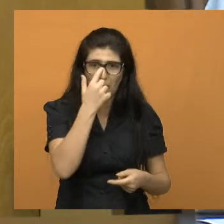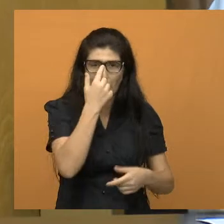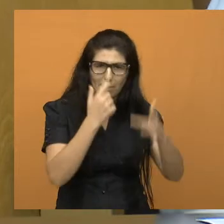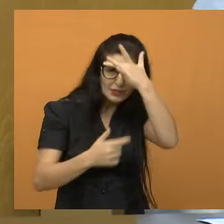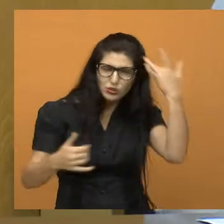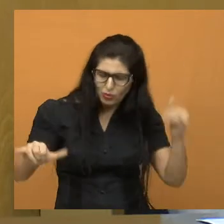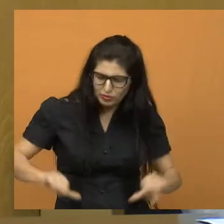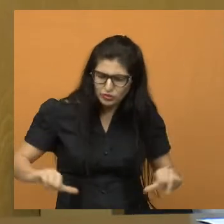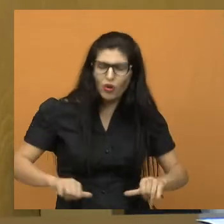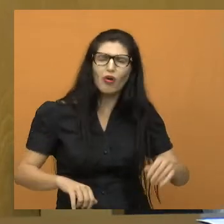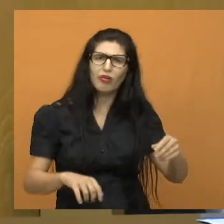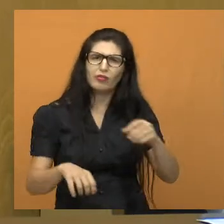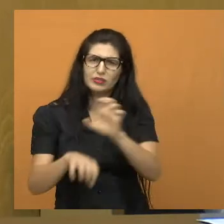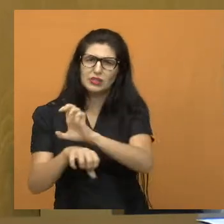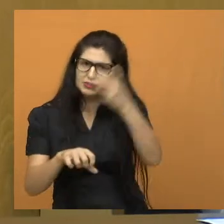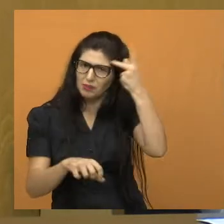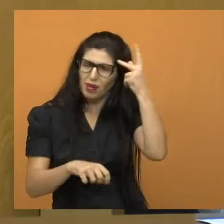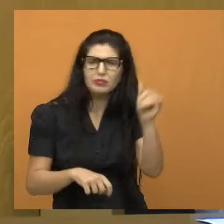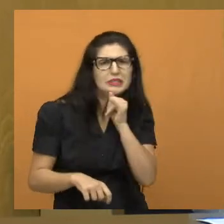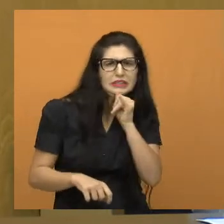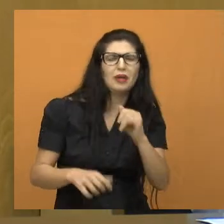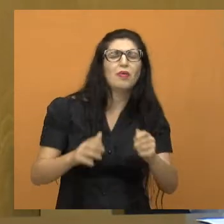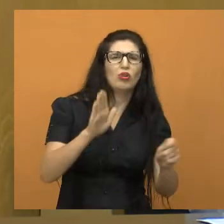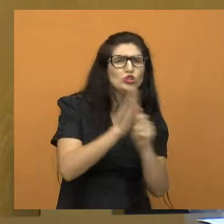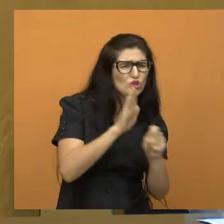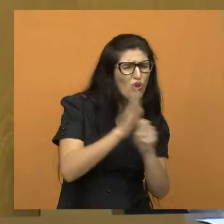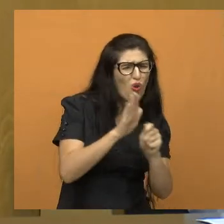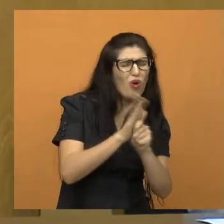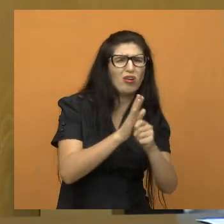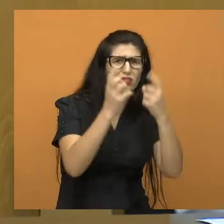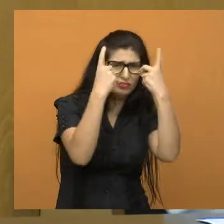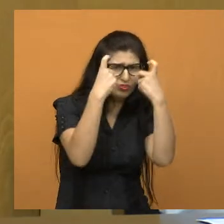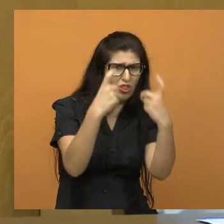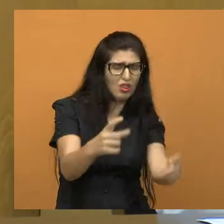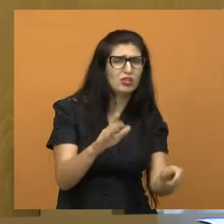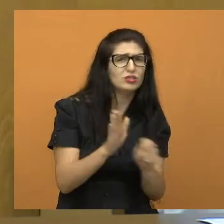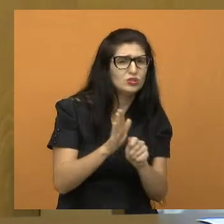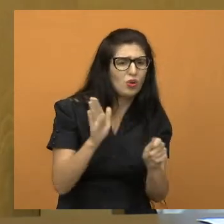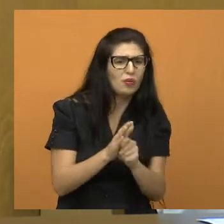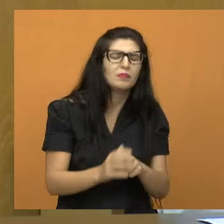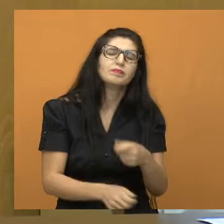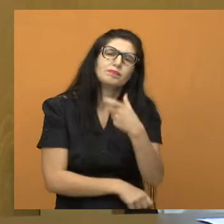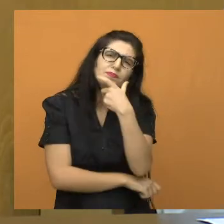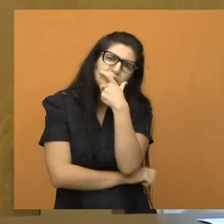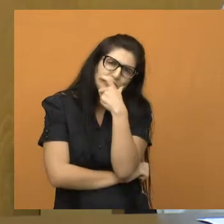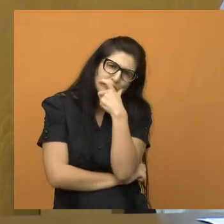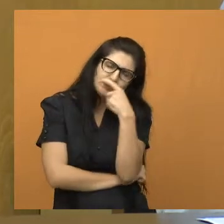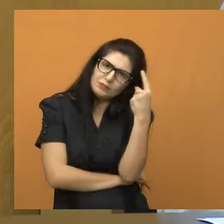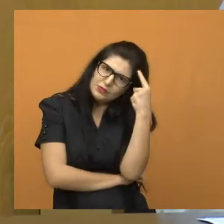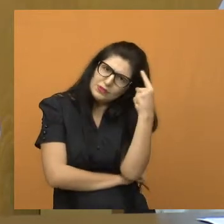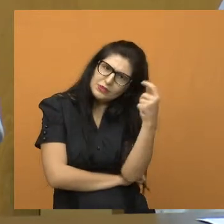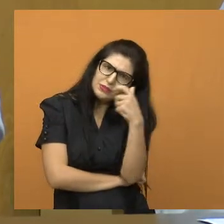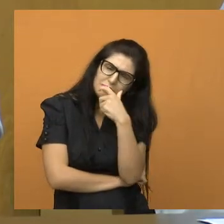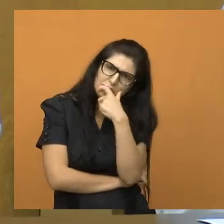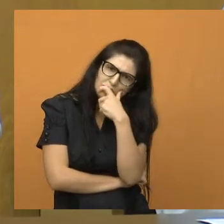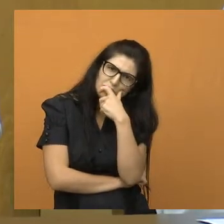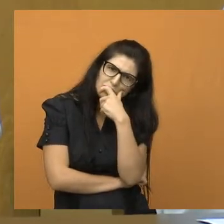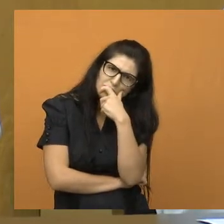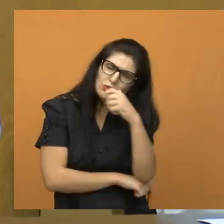Paulo, as drogas. Eu fiz uma análise sociológica, até